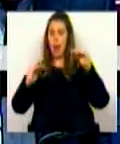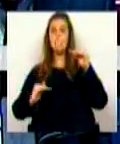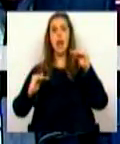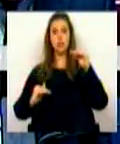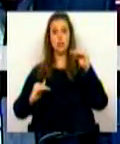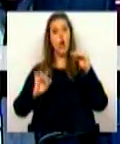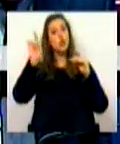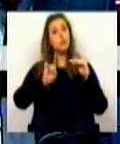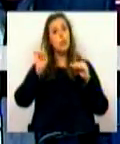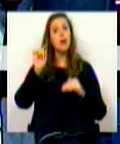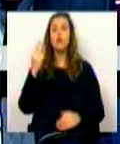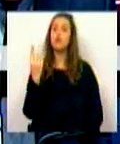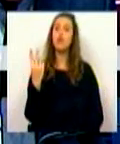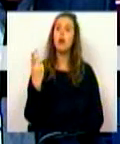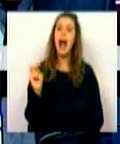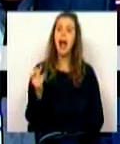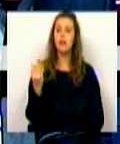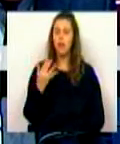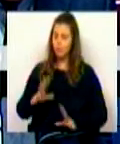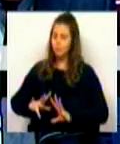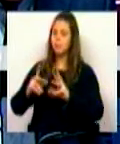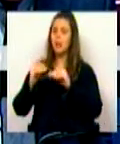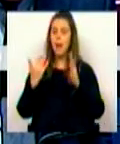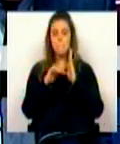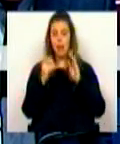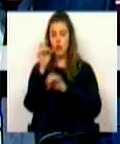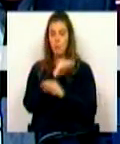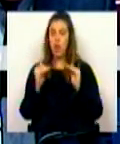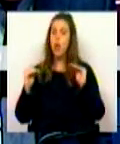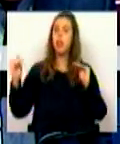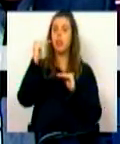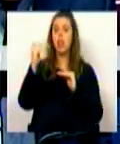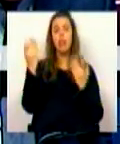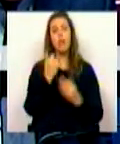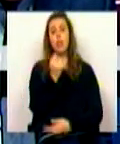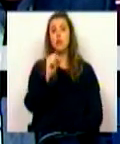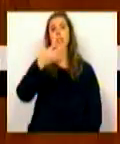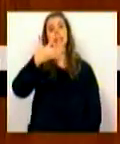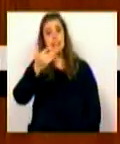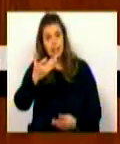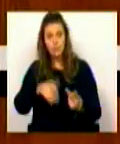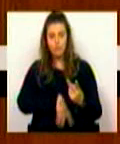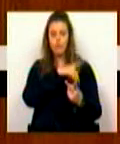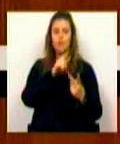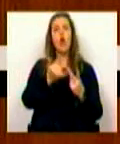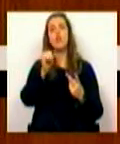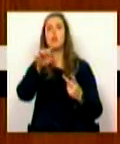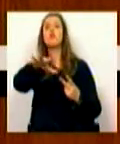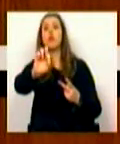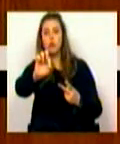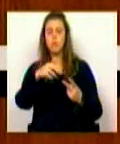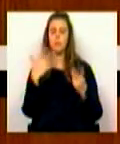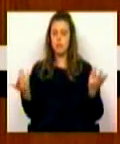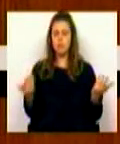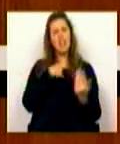os primeiros 2 anos em que cresceu acima da média europeia foi 2017 e é 2018.